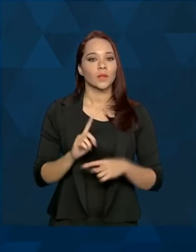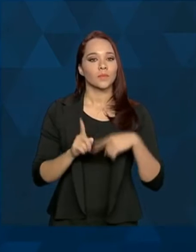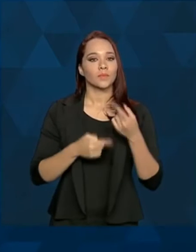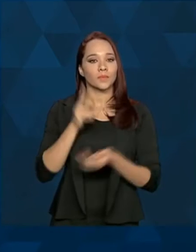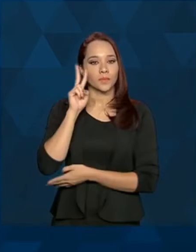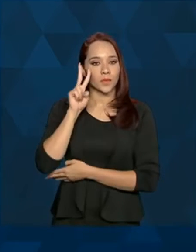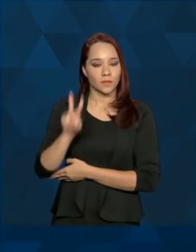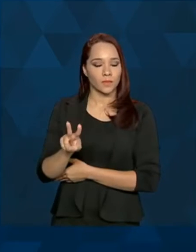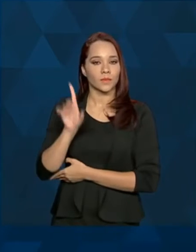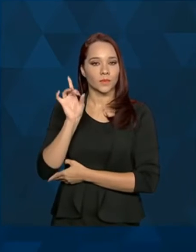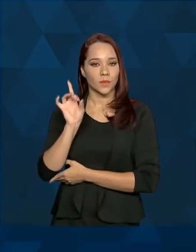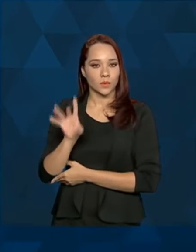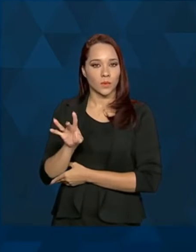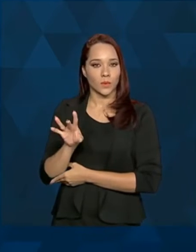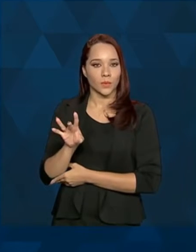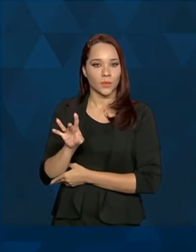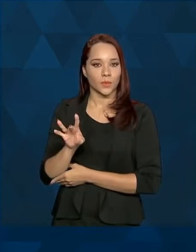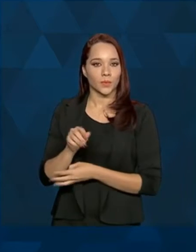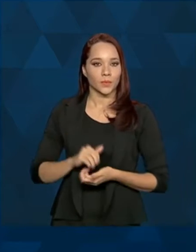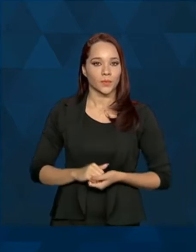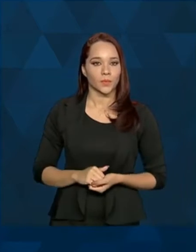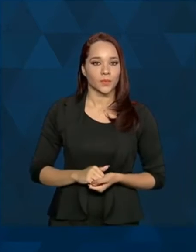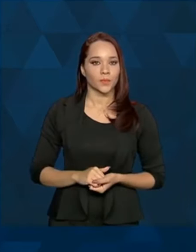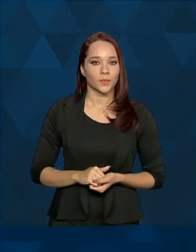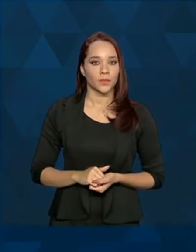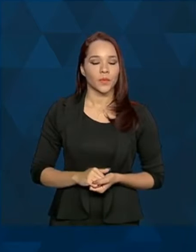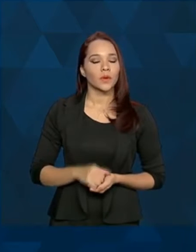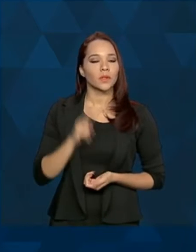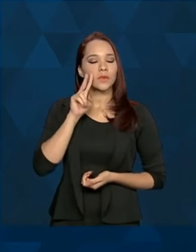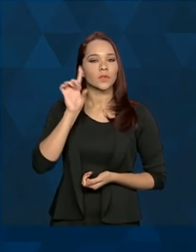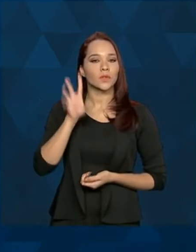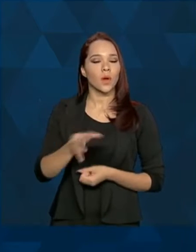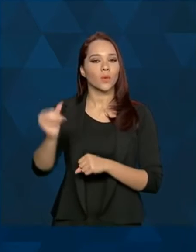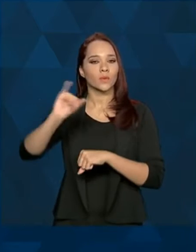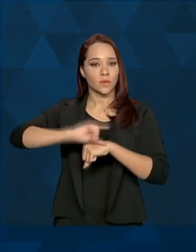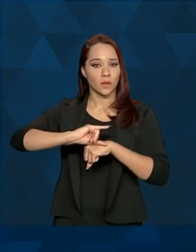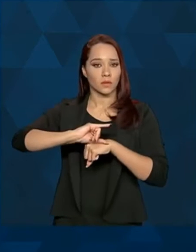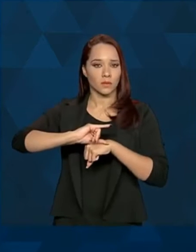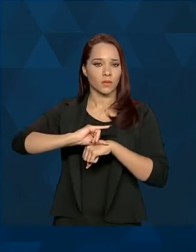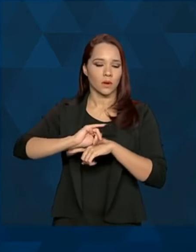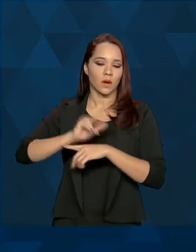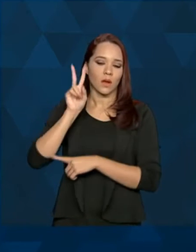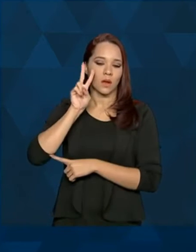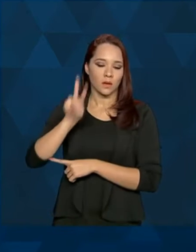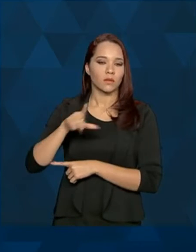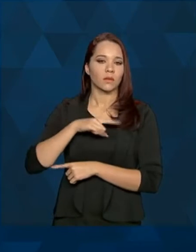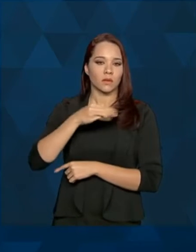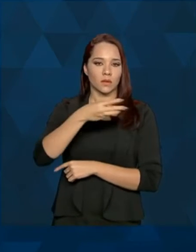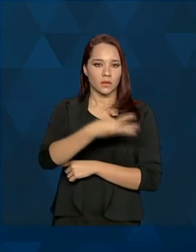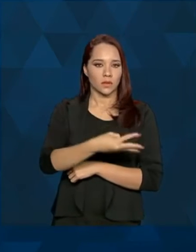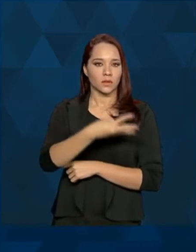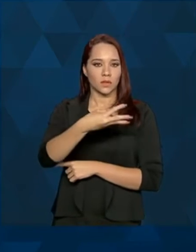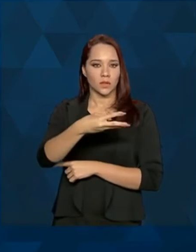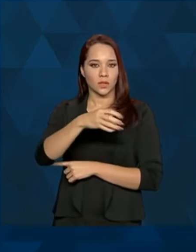olha apenas a região metropolitana, você verifica que tem